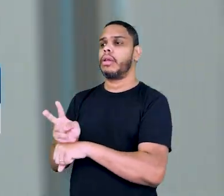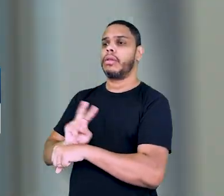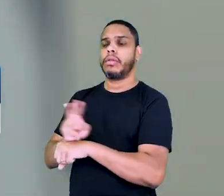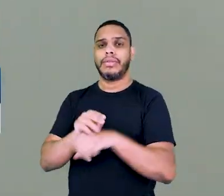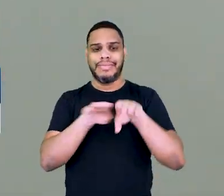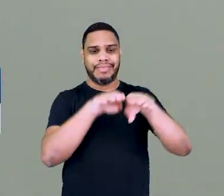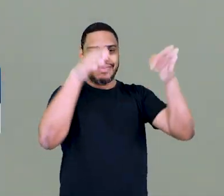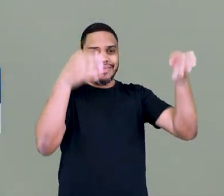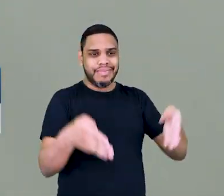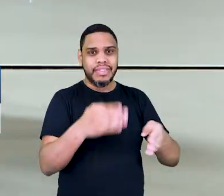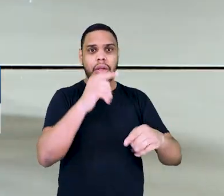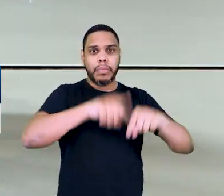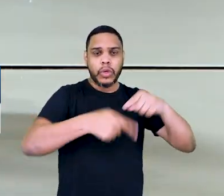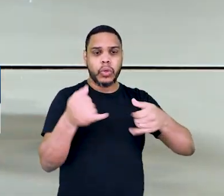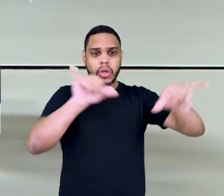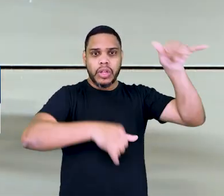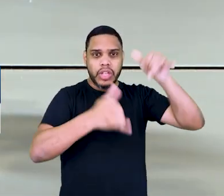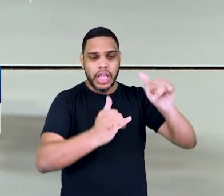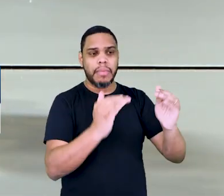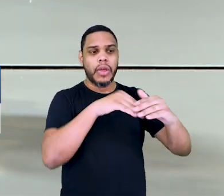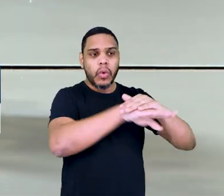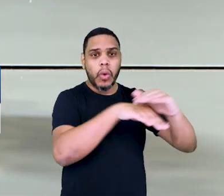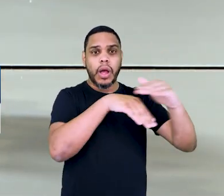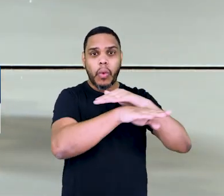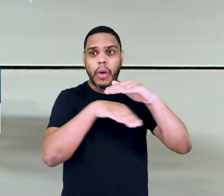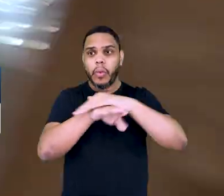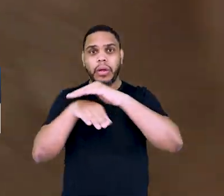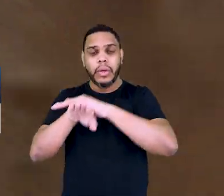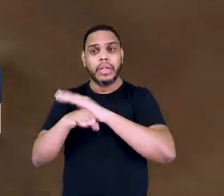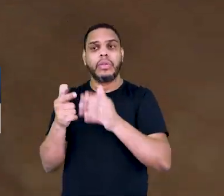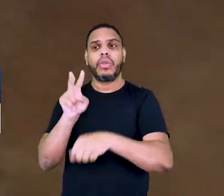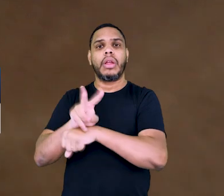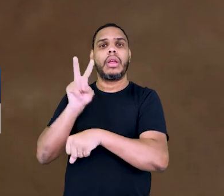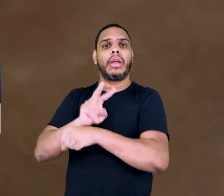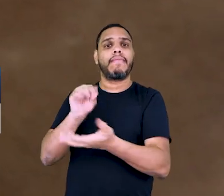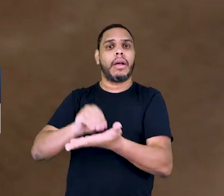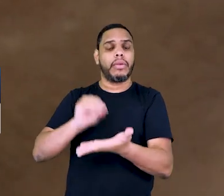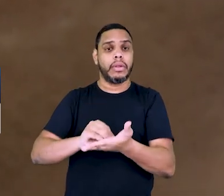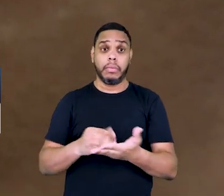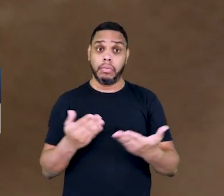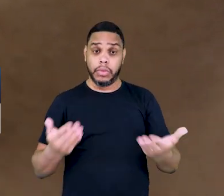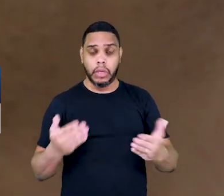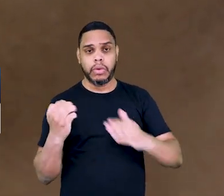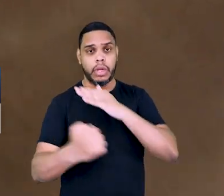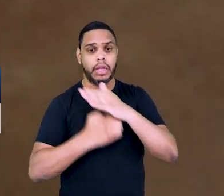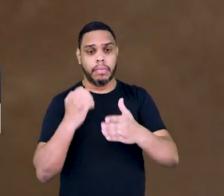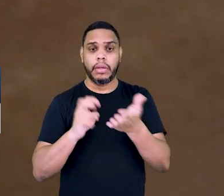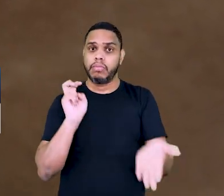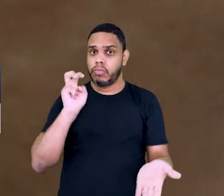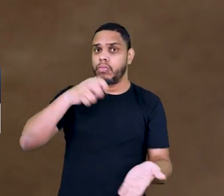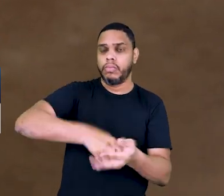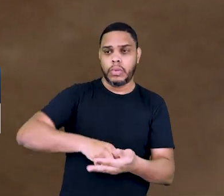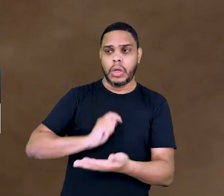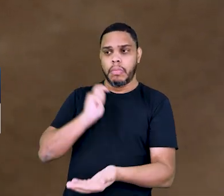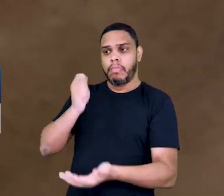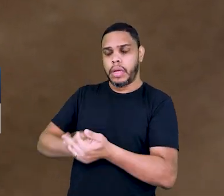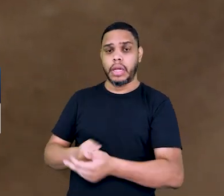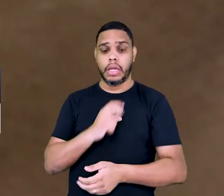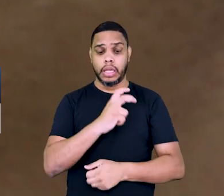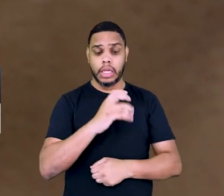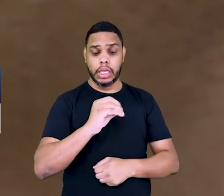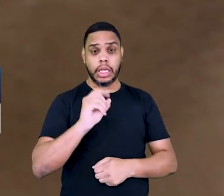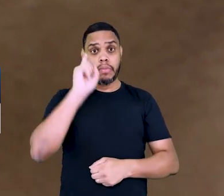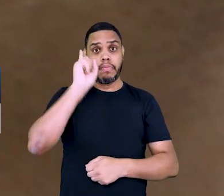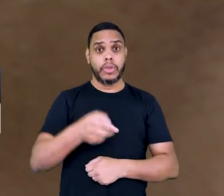de produtos químicos perigosos de forma adequada. Sendo assim, a companhia foi condenada a pagar R$ 500 mil